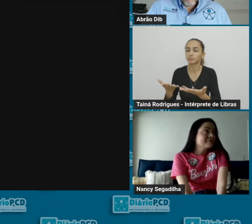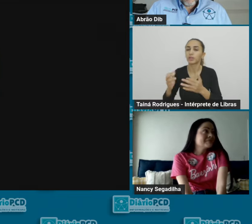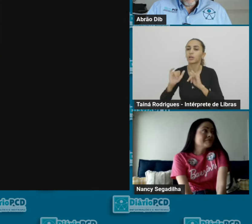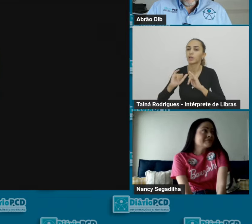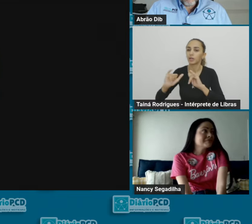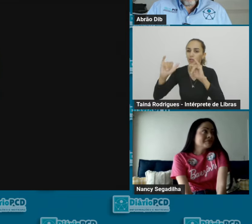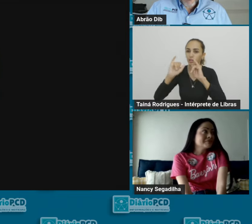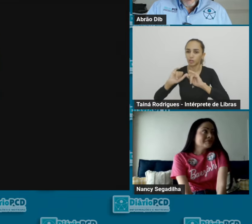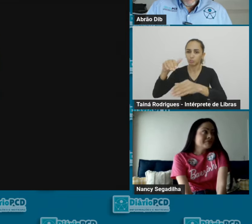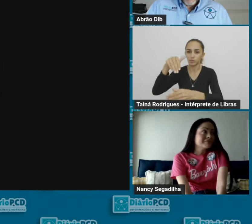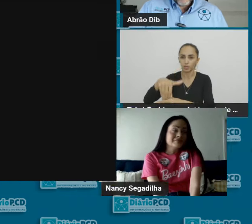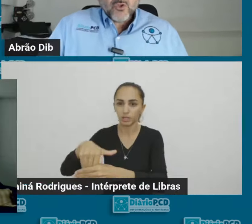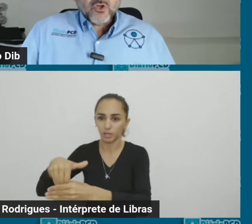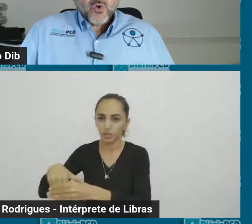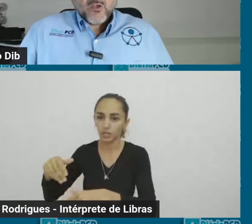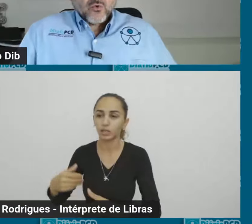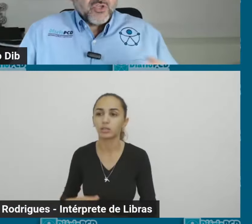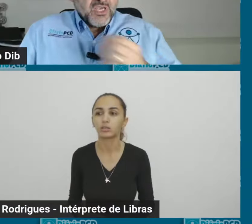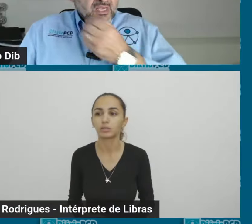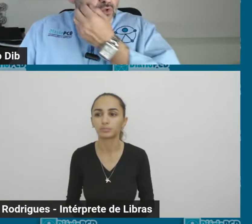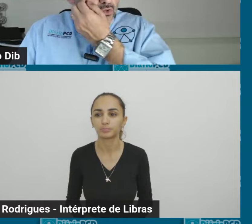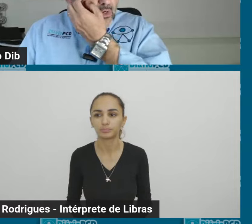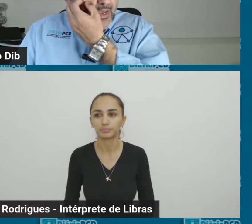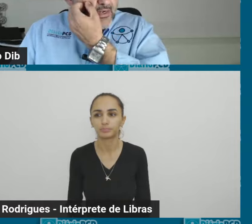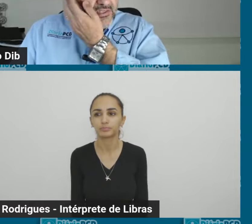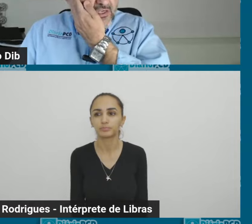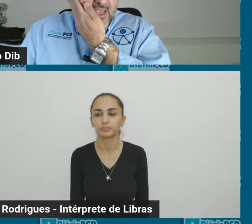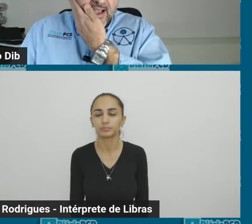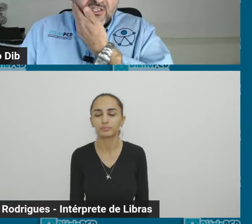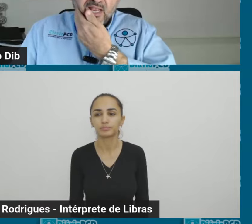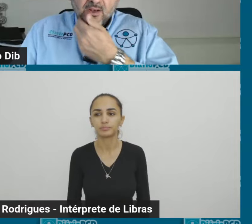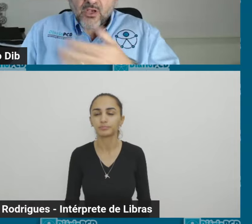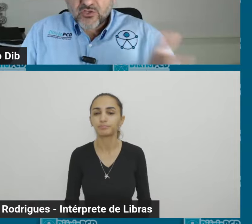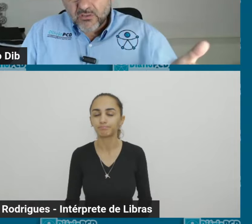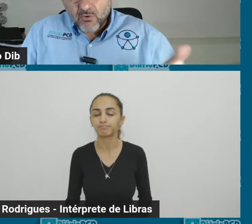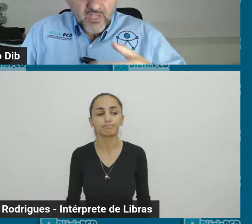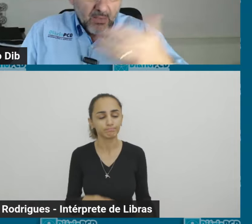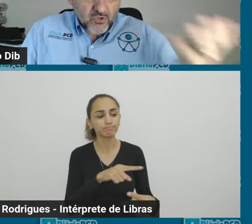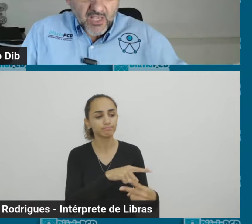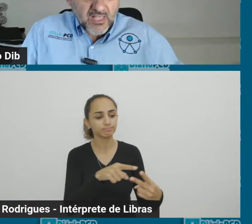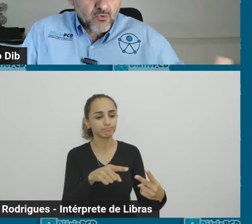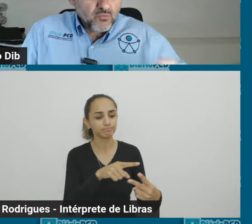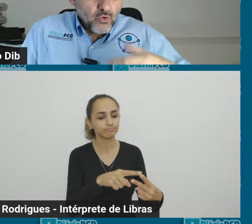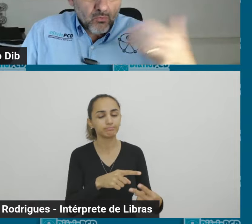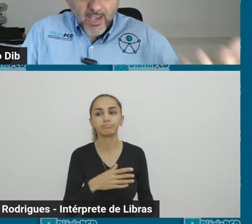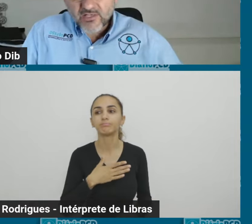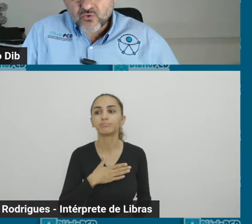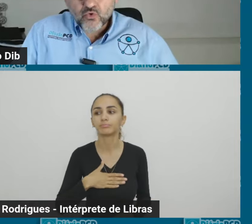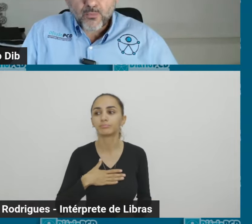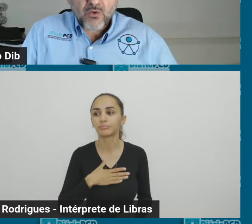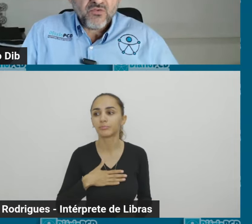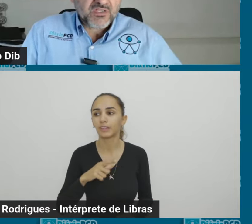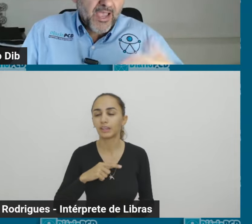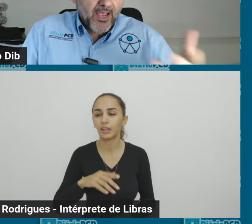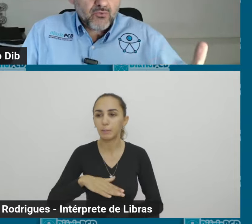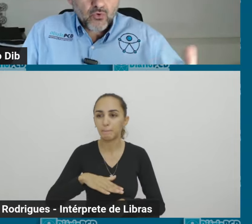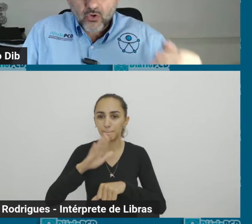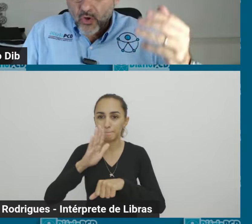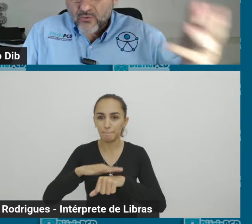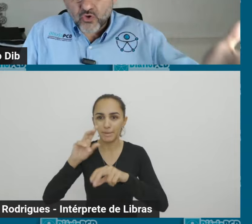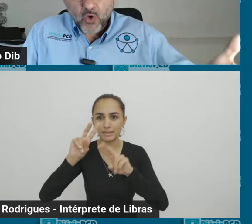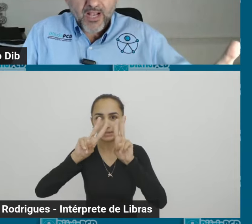eleitoral. Dr. Joelson Dias, doutora Nancy Segadilha, nós gostaríamos aqui, temos muito mais assunto para conversar.